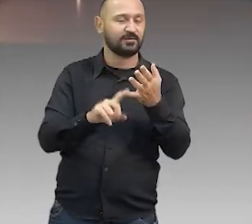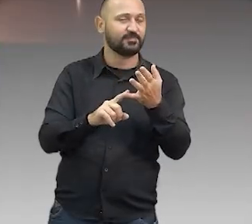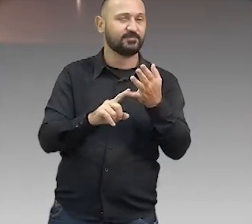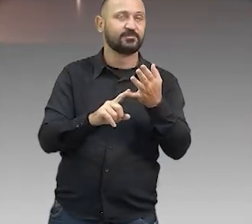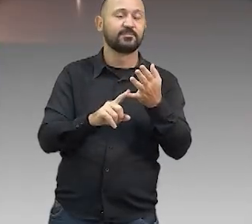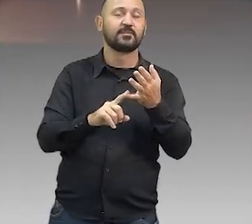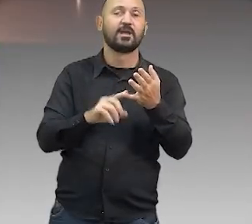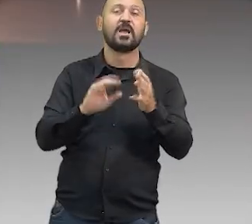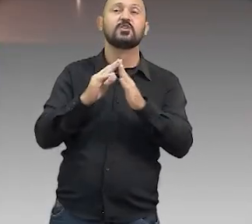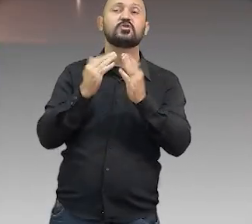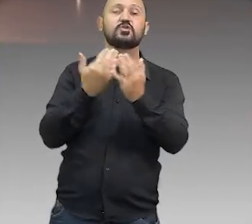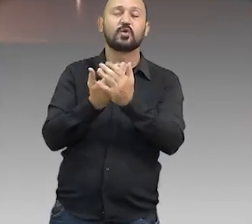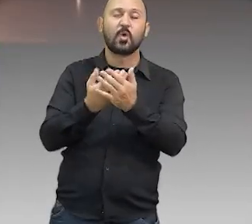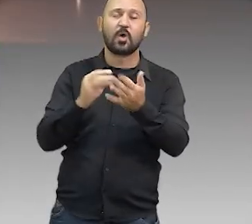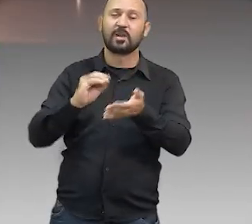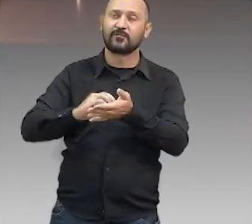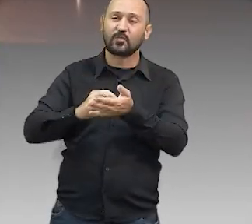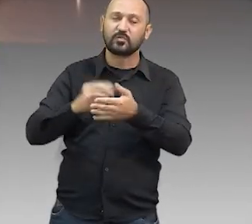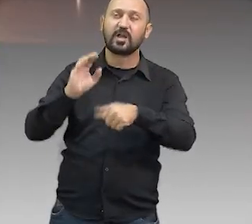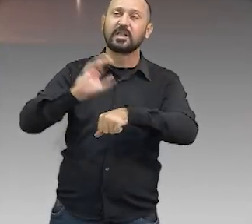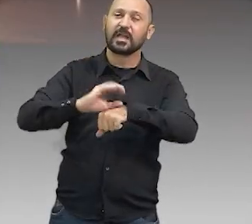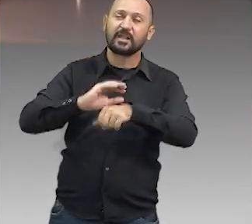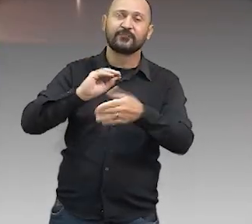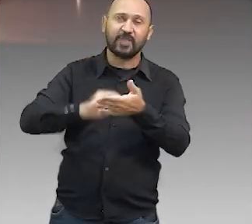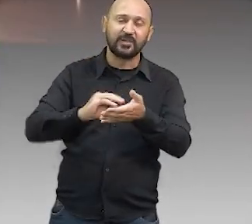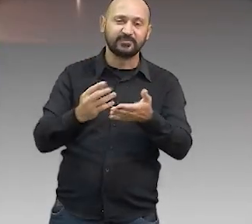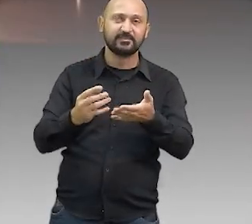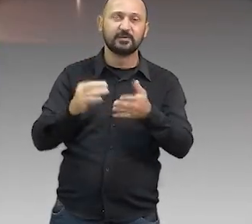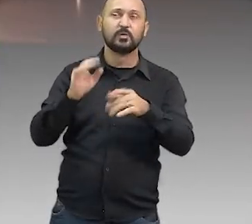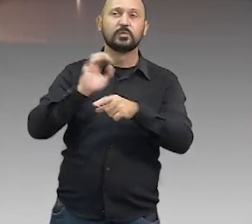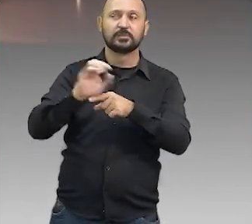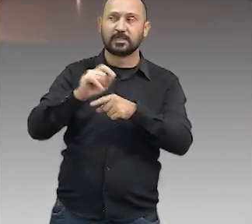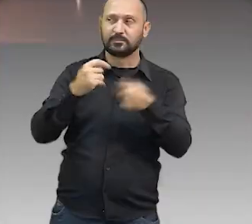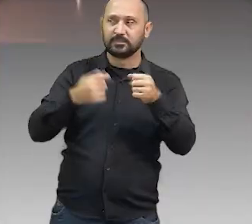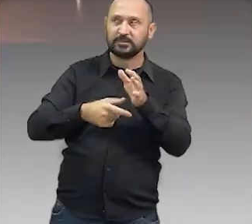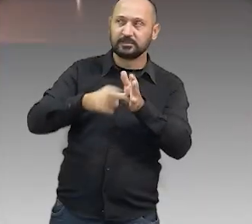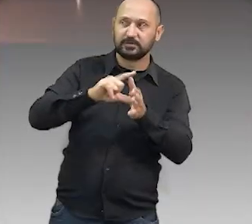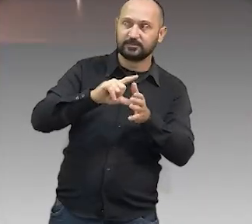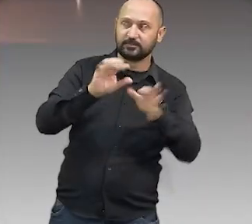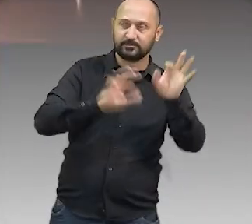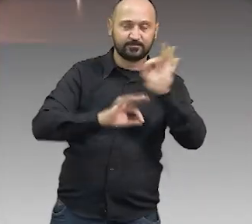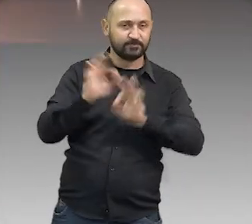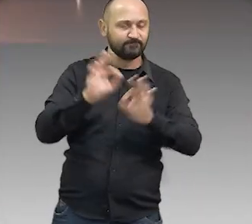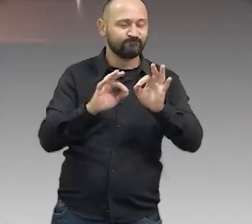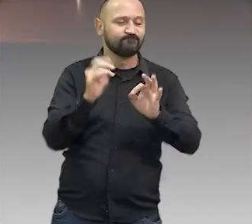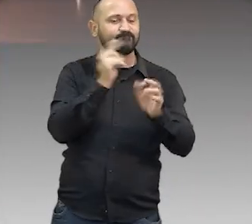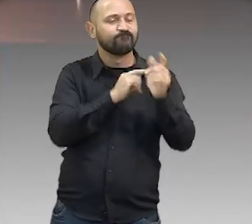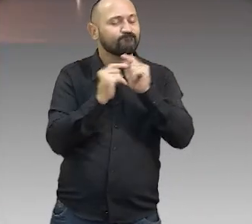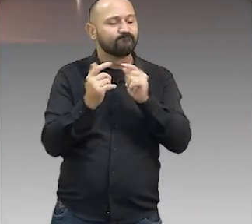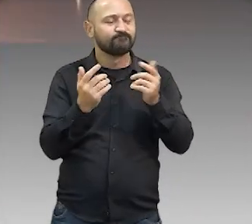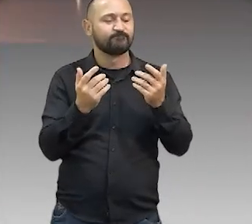tem a falta de escola, creche, enfim, o Estado tem que se preparar